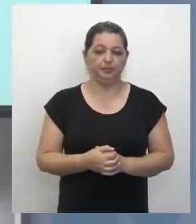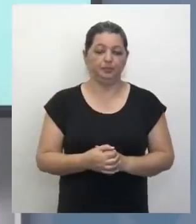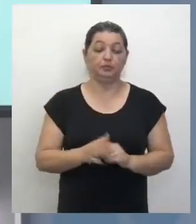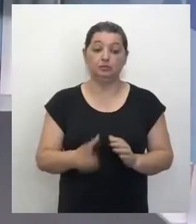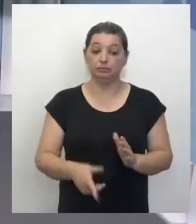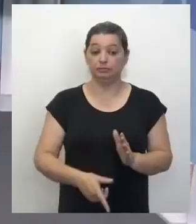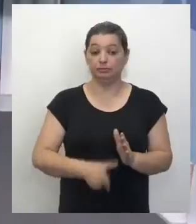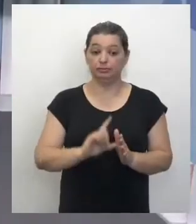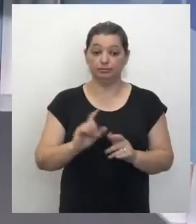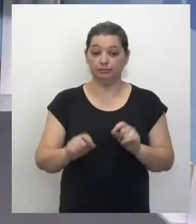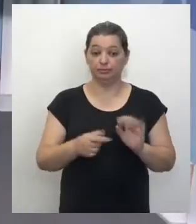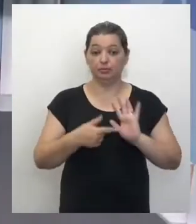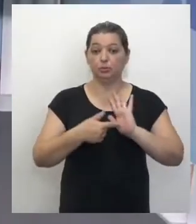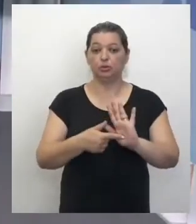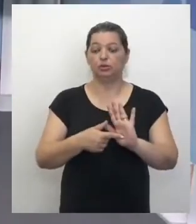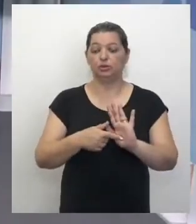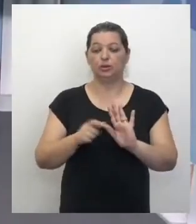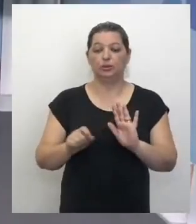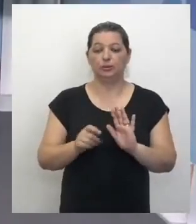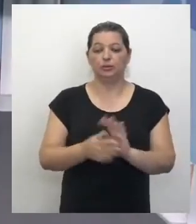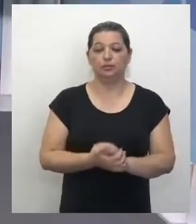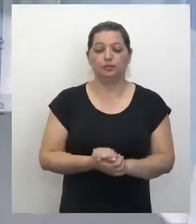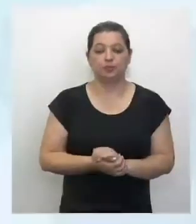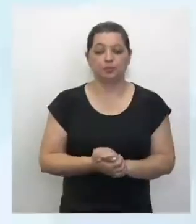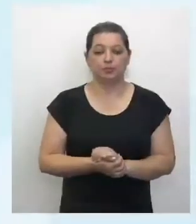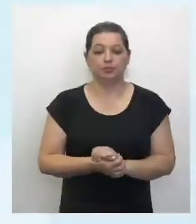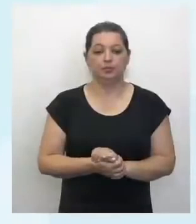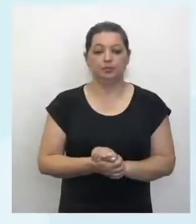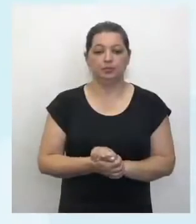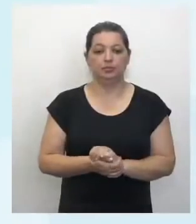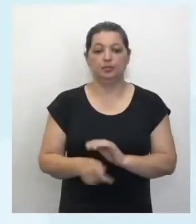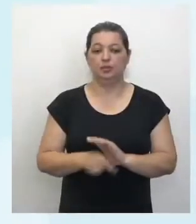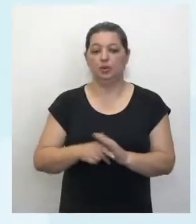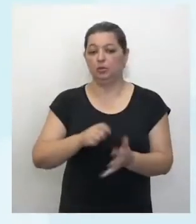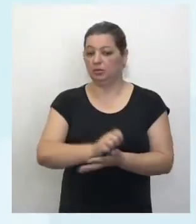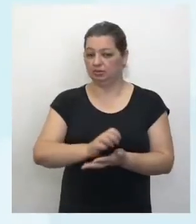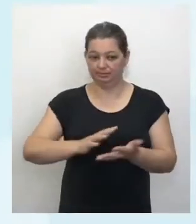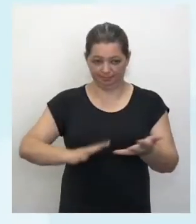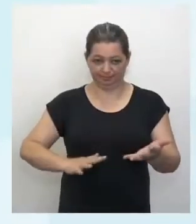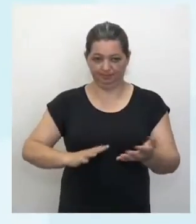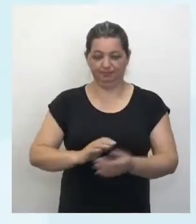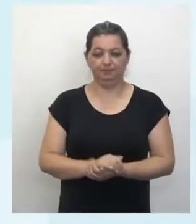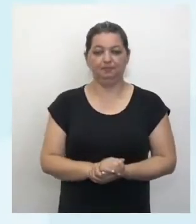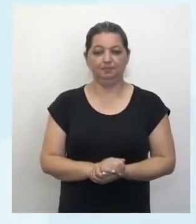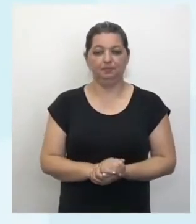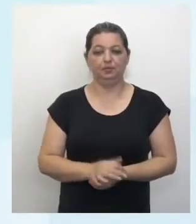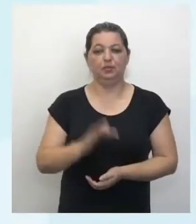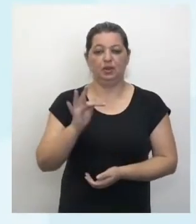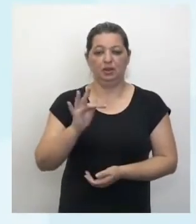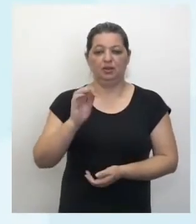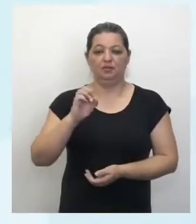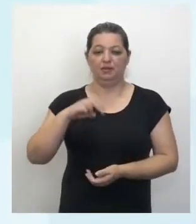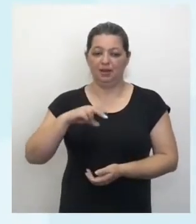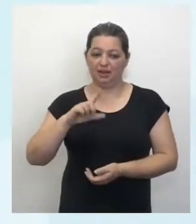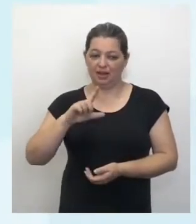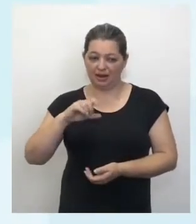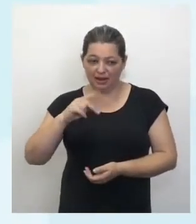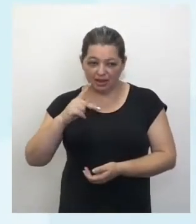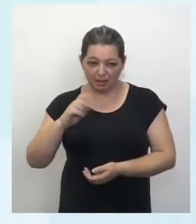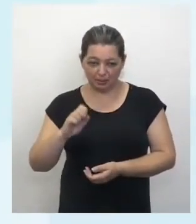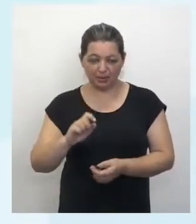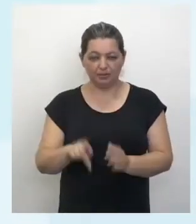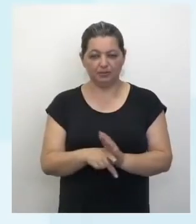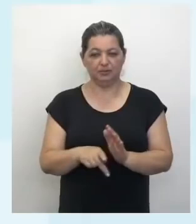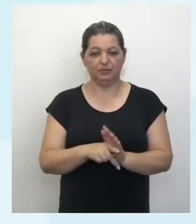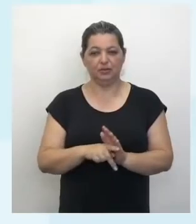de tudo, ó, eu vou mostrar para vocês, compartilhar com vocês uma tarefinha aqui do Felipe Araújo, ele é lá da escola P.